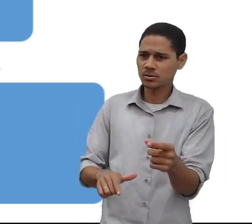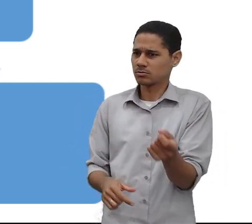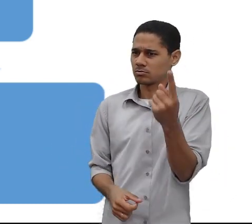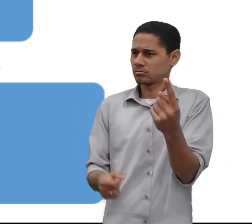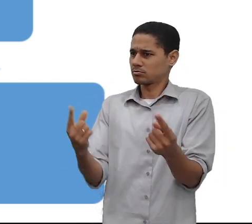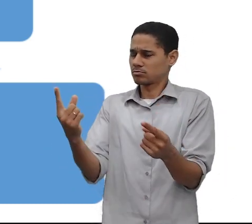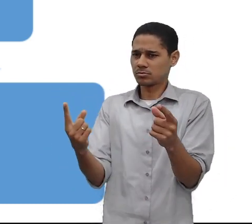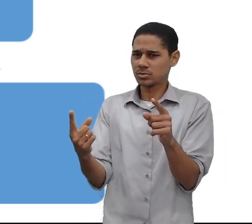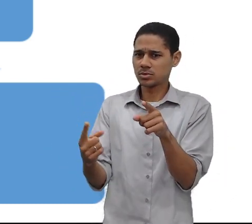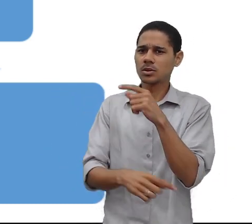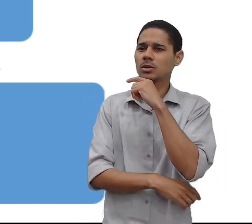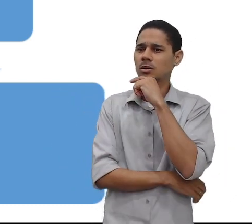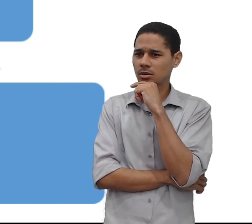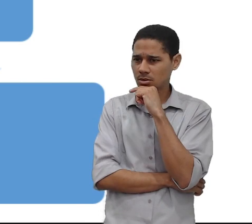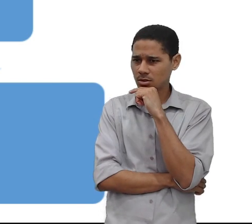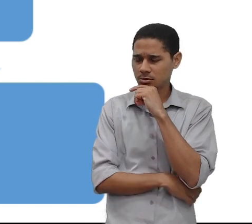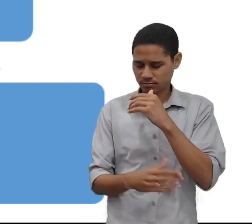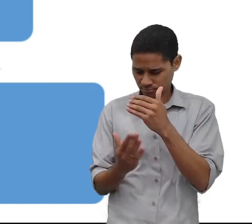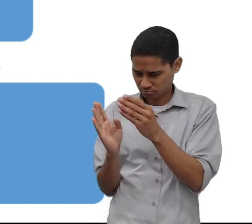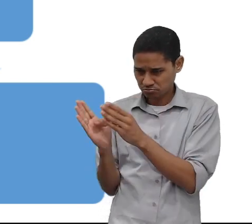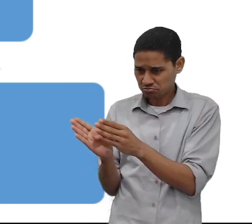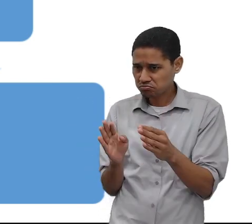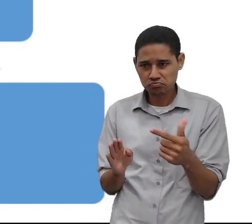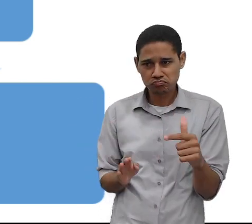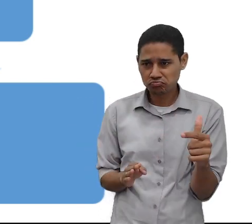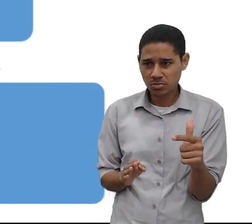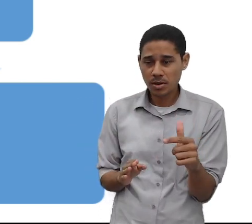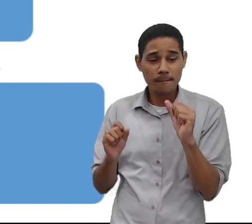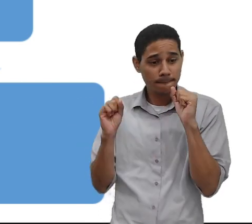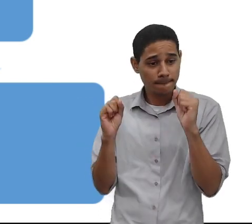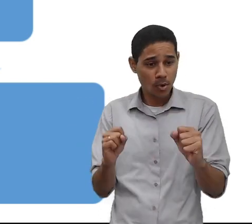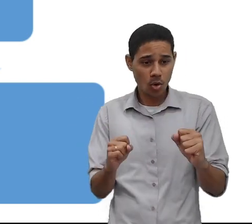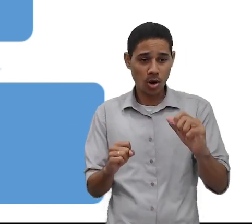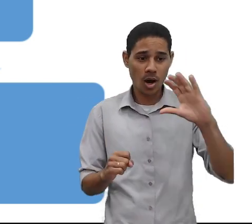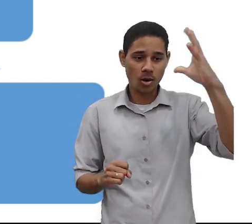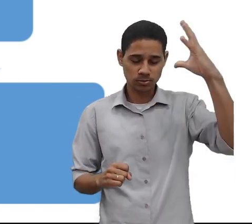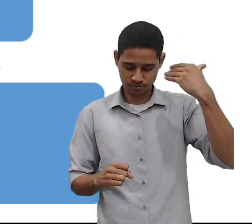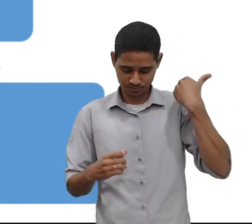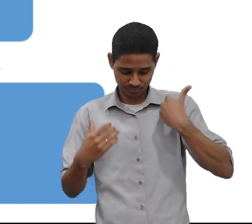não programada, da qual pode resultar danos físicos,